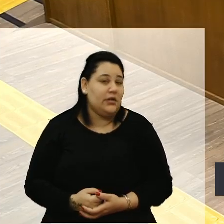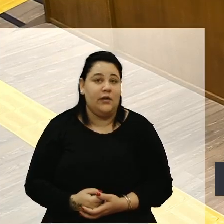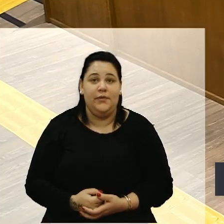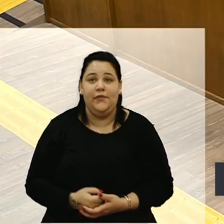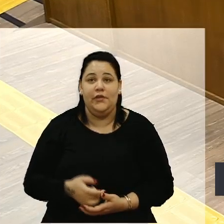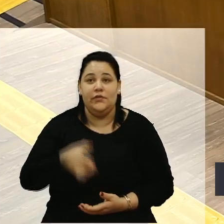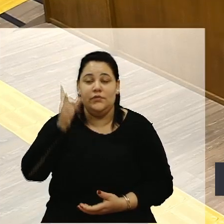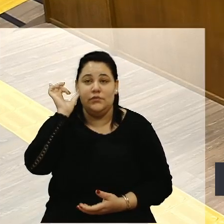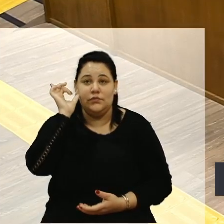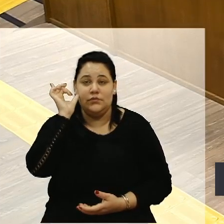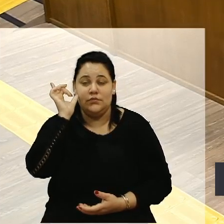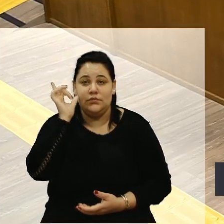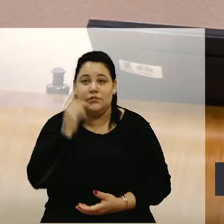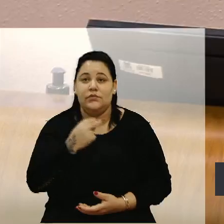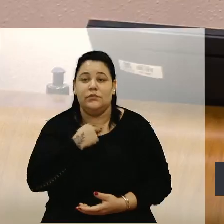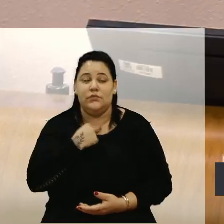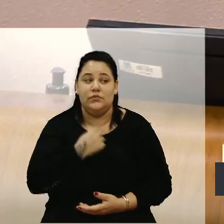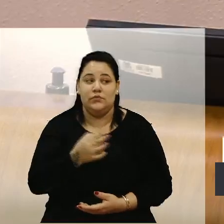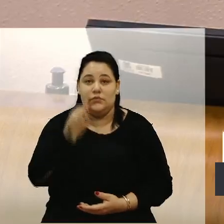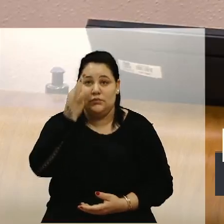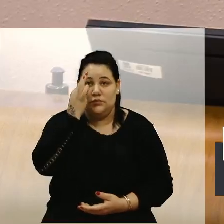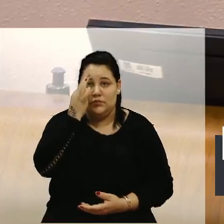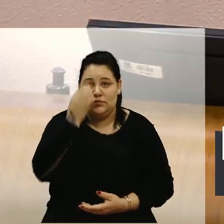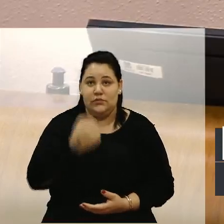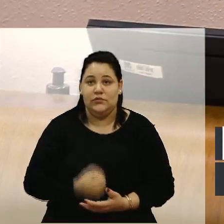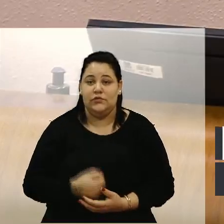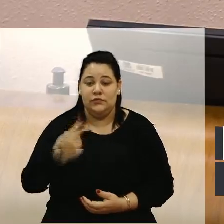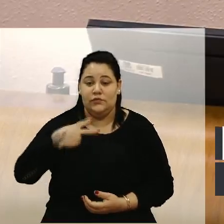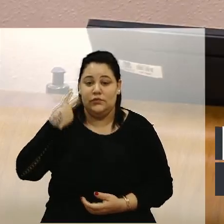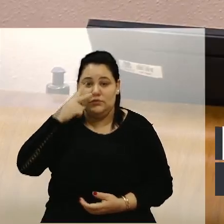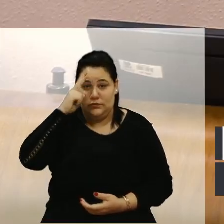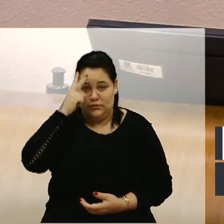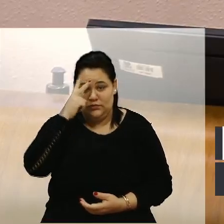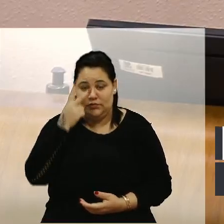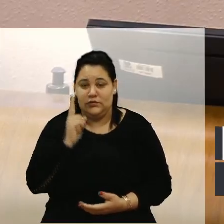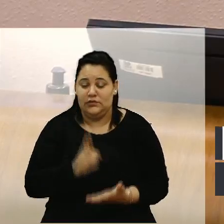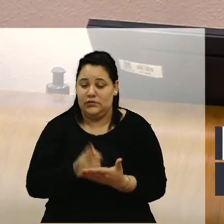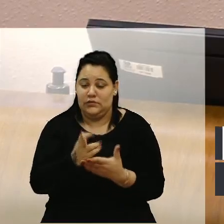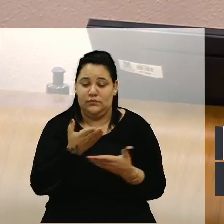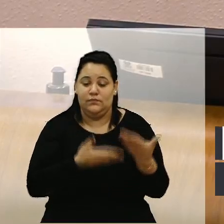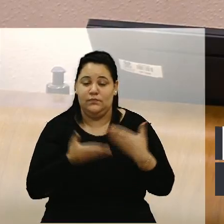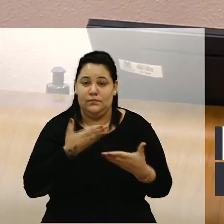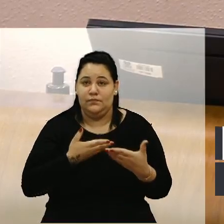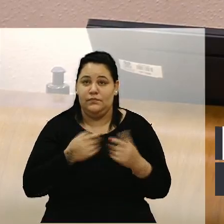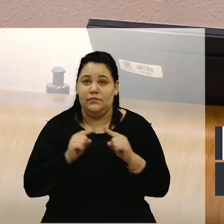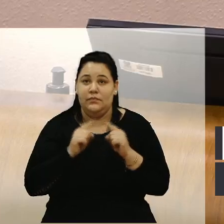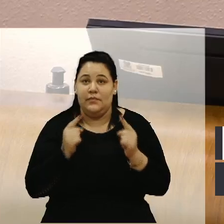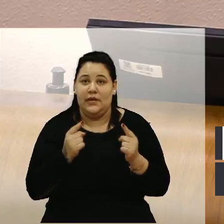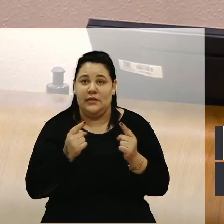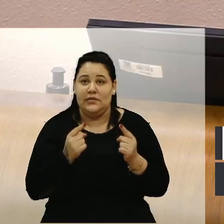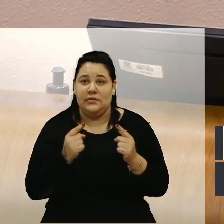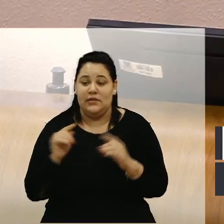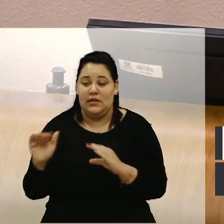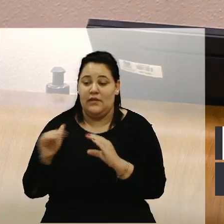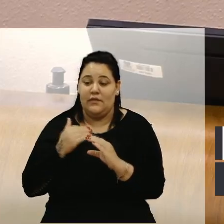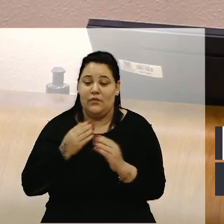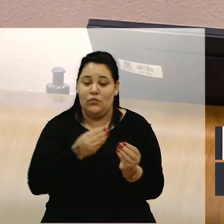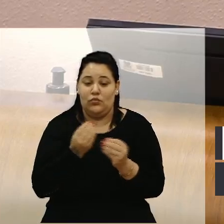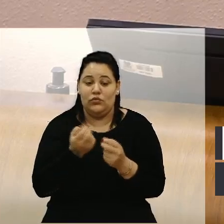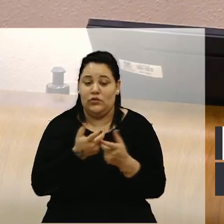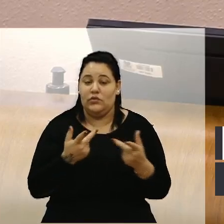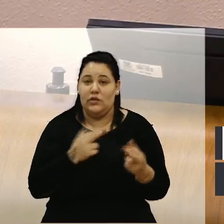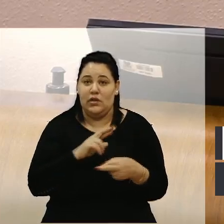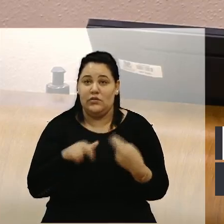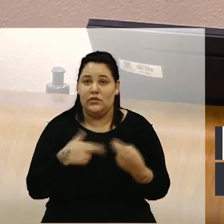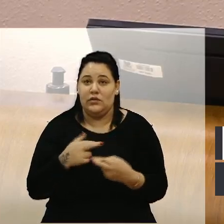estava conversando com o vereador Velocino, que a gente sempre troca ideias, mas a gente recebe muitas situações, principalmente lá